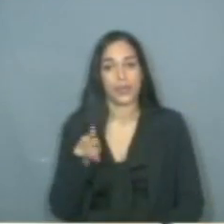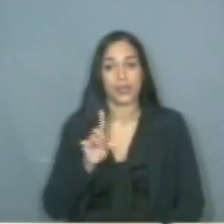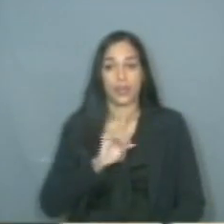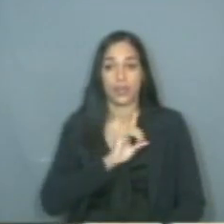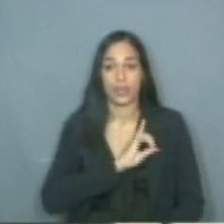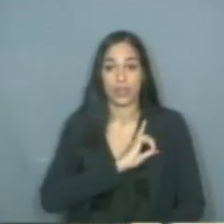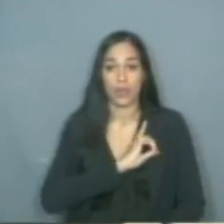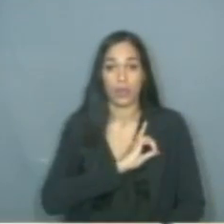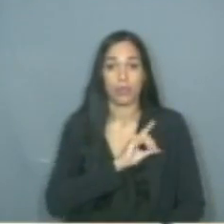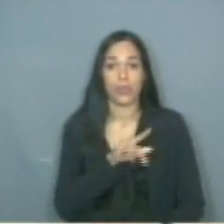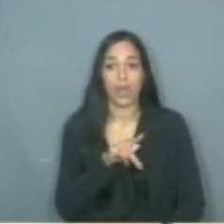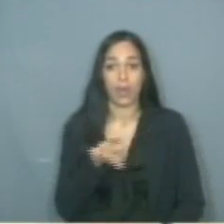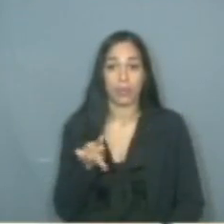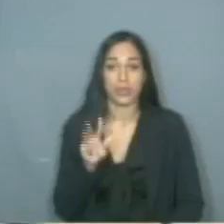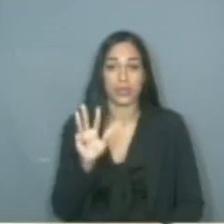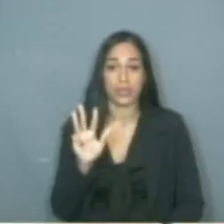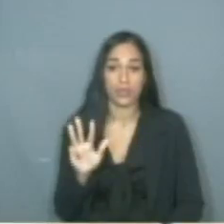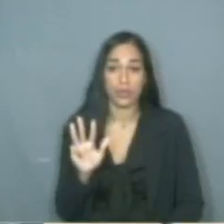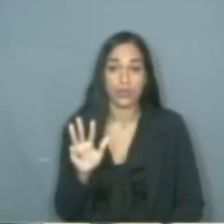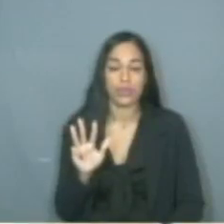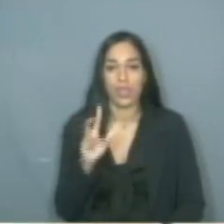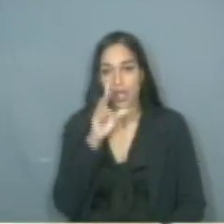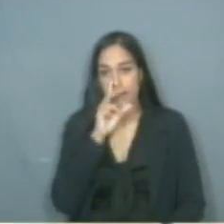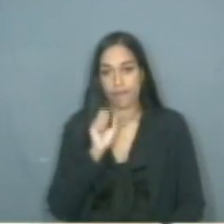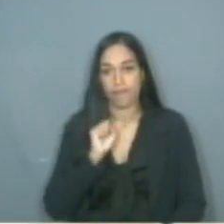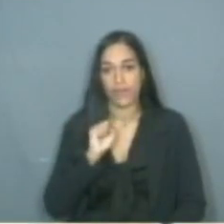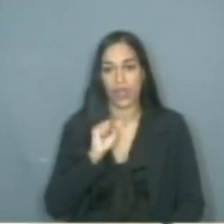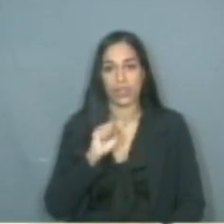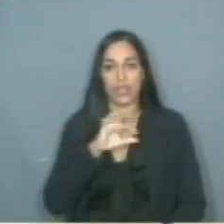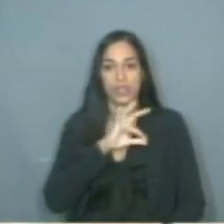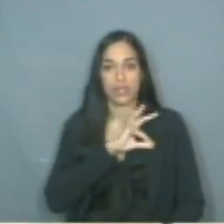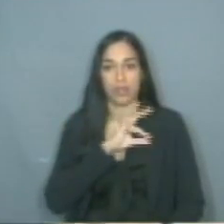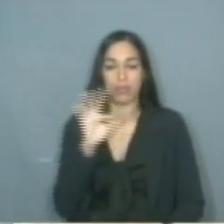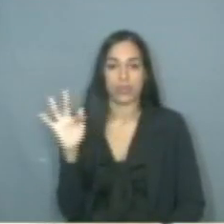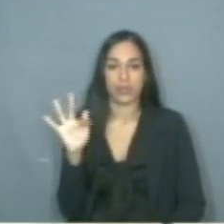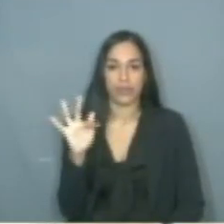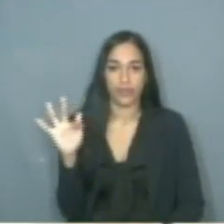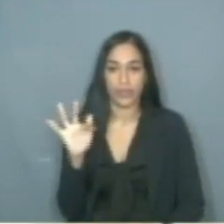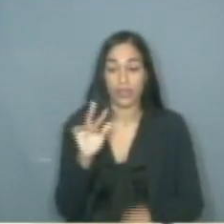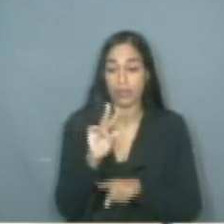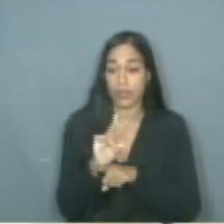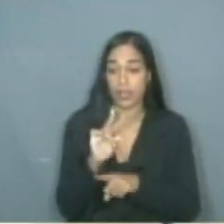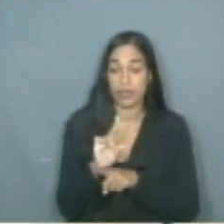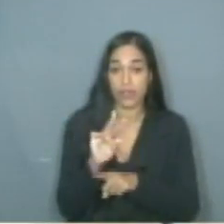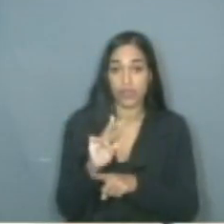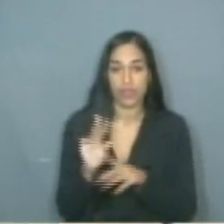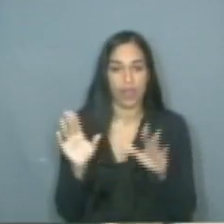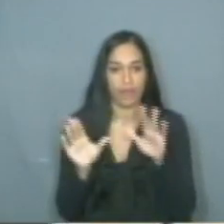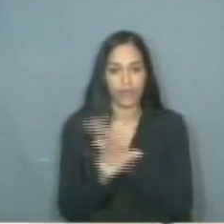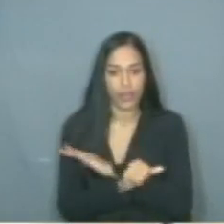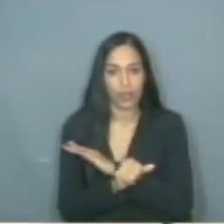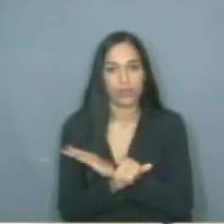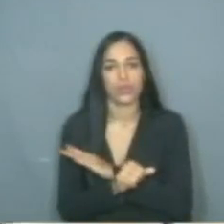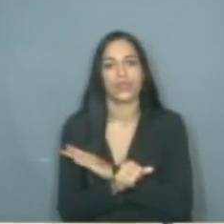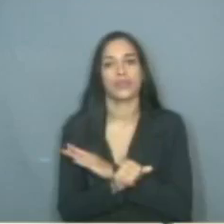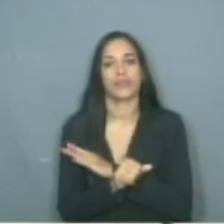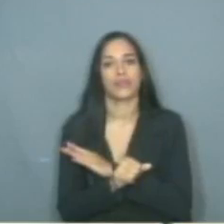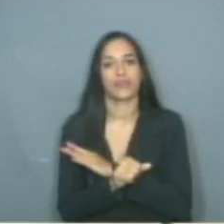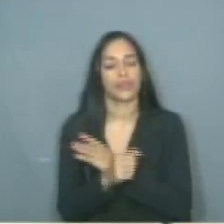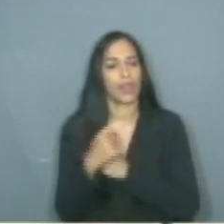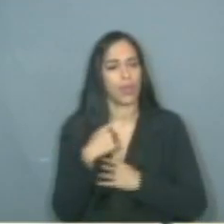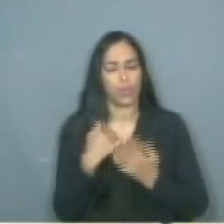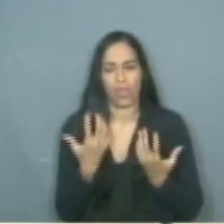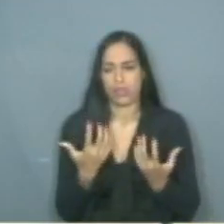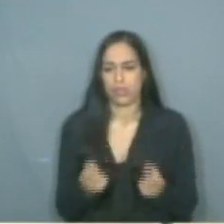Dilma, ao presidente Lula, que fortaleceu a Polícia Federal para poder investigar essa fraude. Para mim é